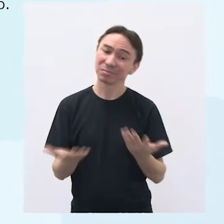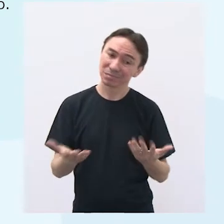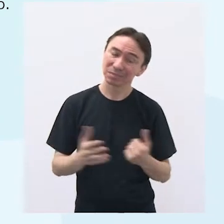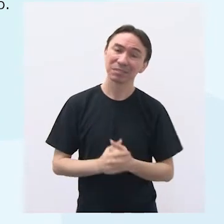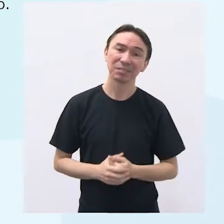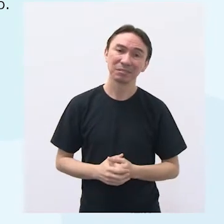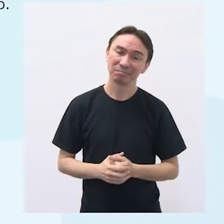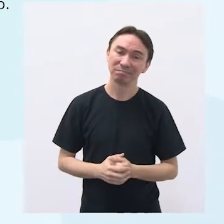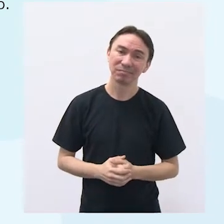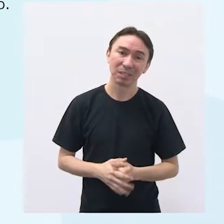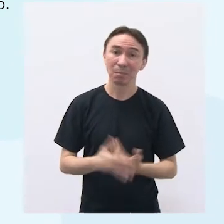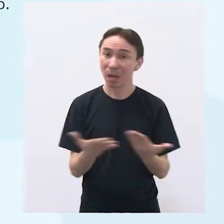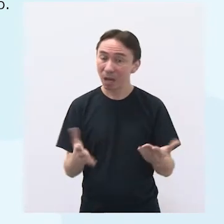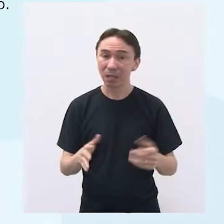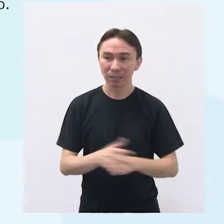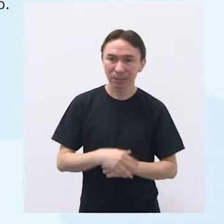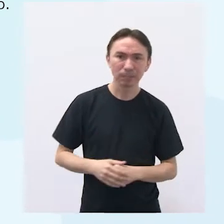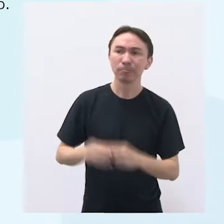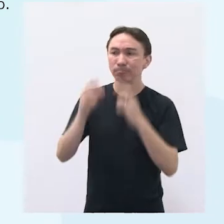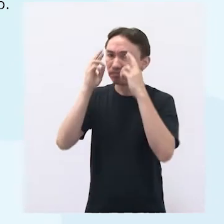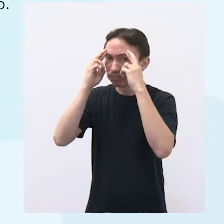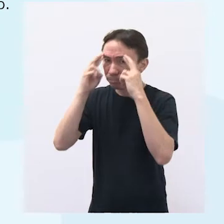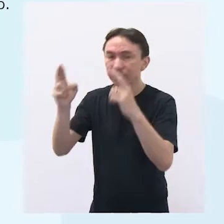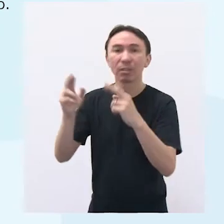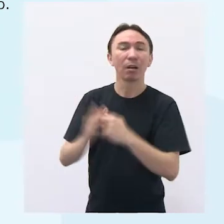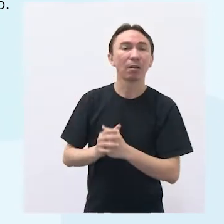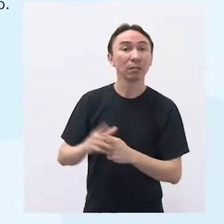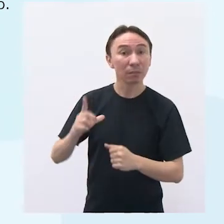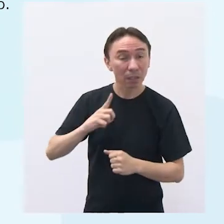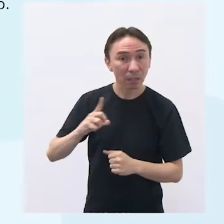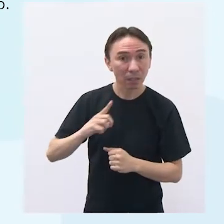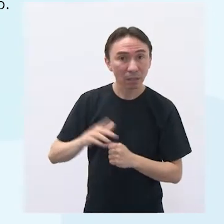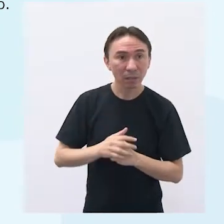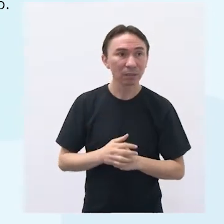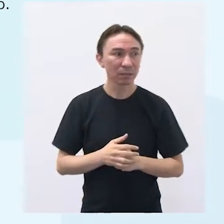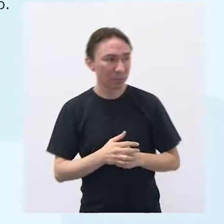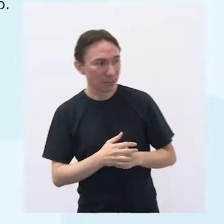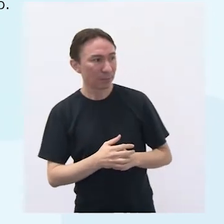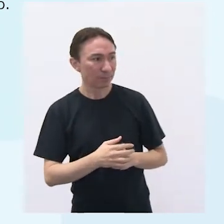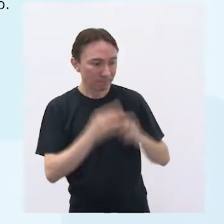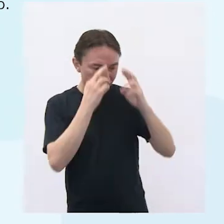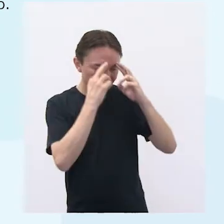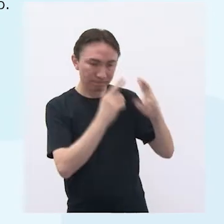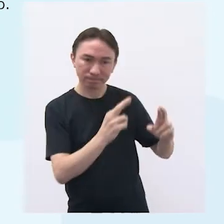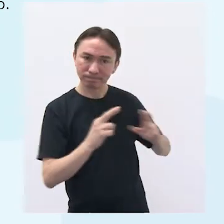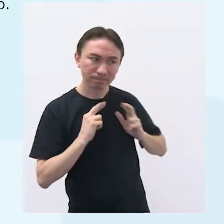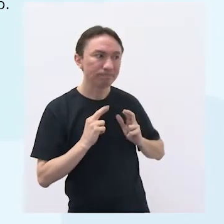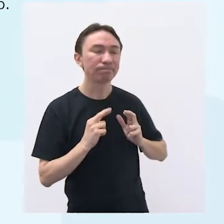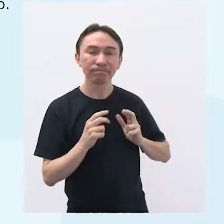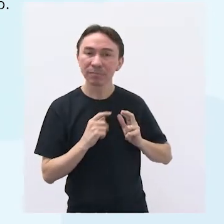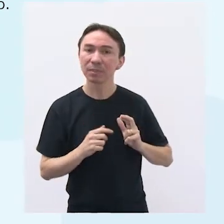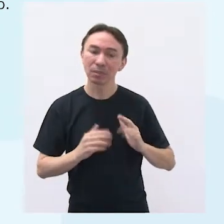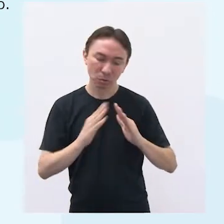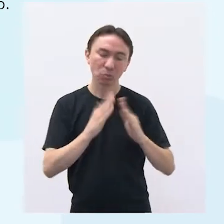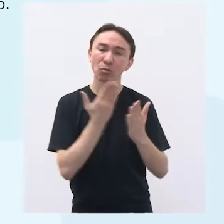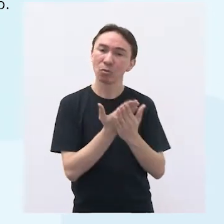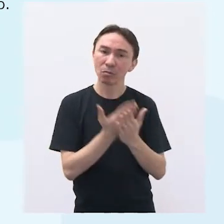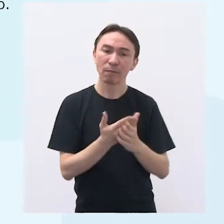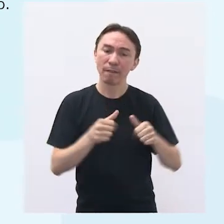acolhidos, são reconhecidos na sua identidade, a gente percebe o vínculo, a manutenção e a continuação naquela escola.